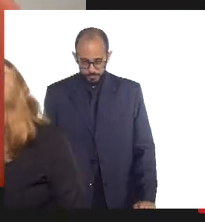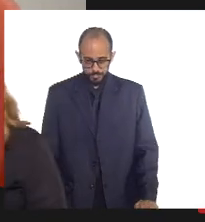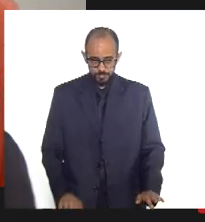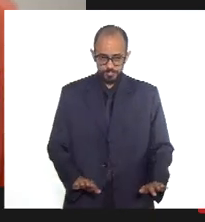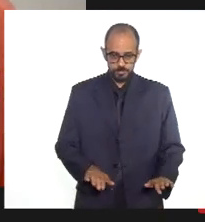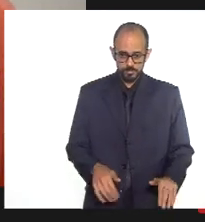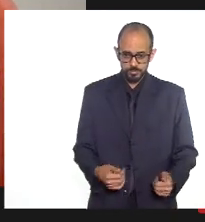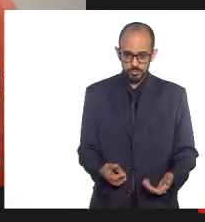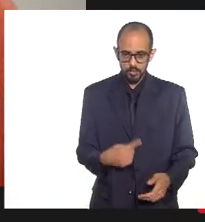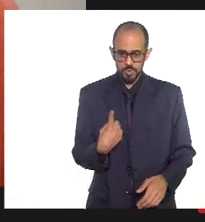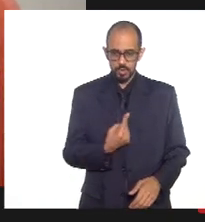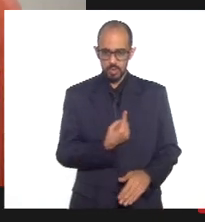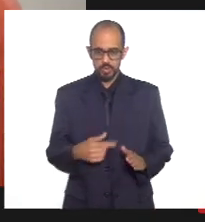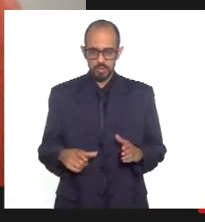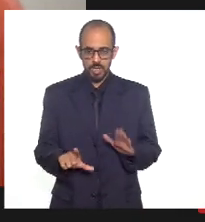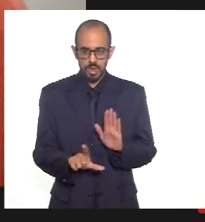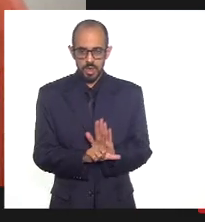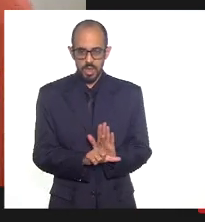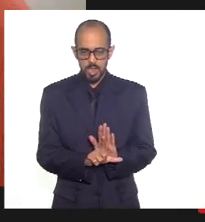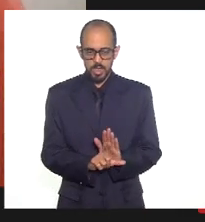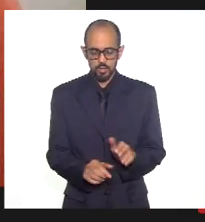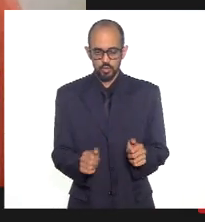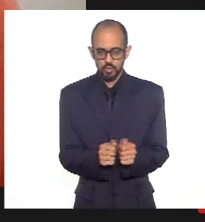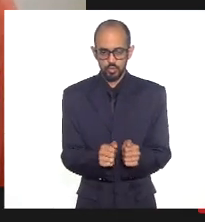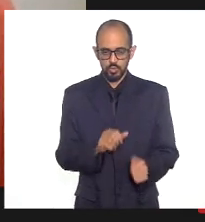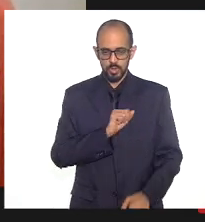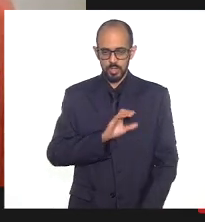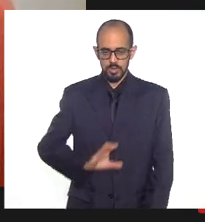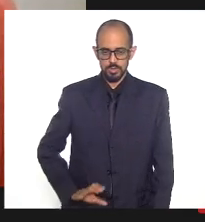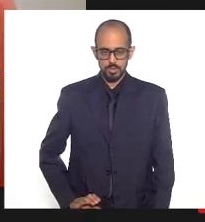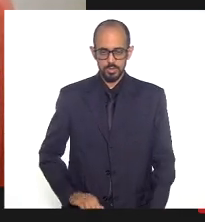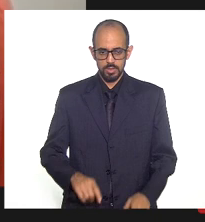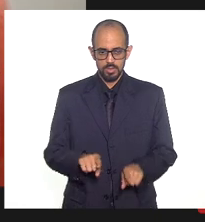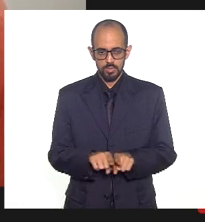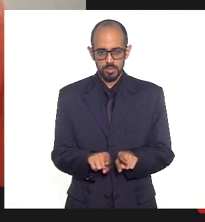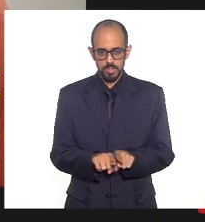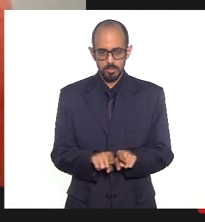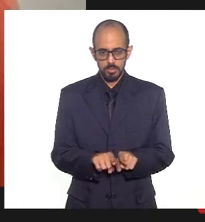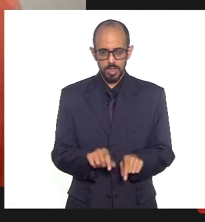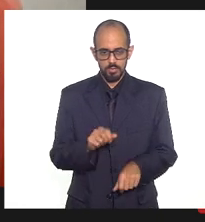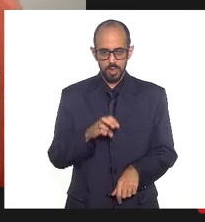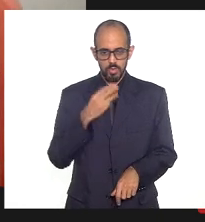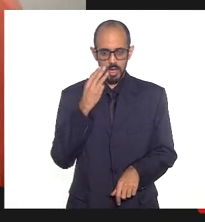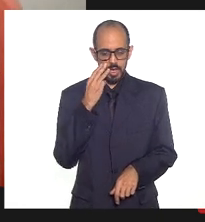conjunto com o presidente da Casa, André Siciliano, depois se somou também Valdeque Carneiro, entre outros,